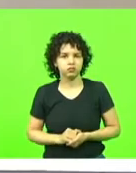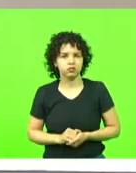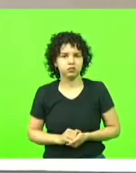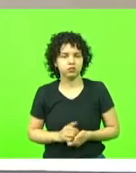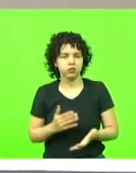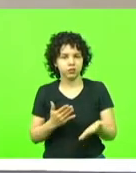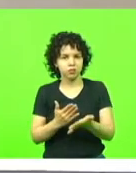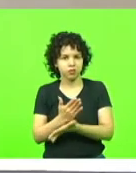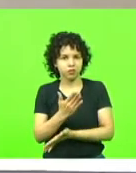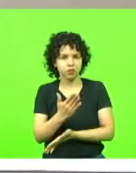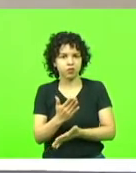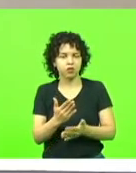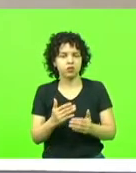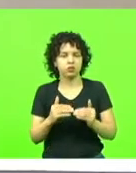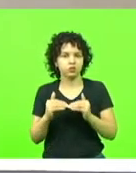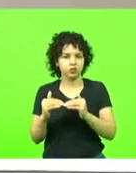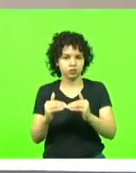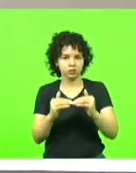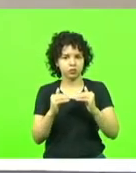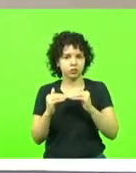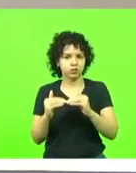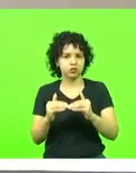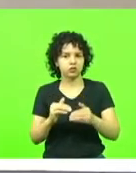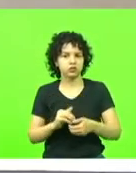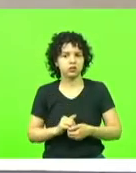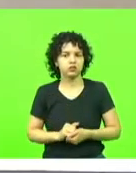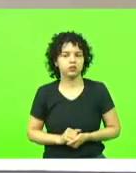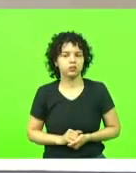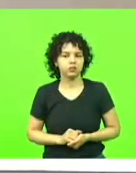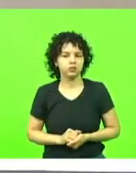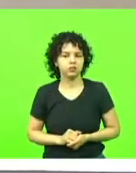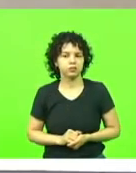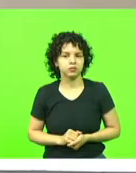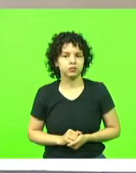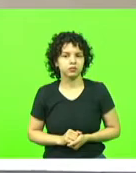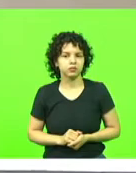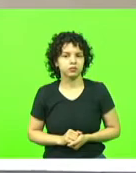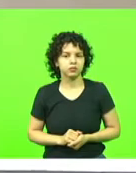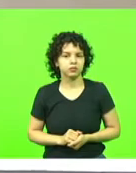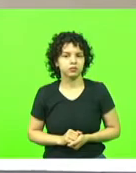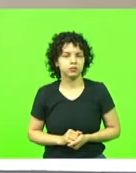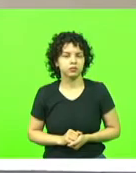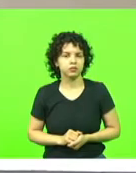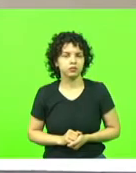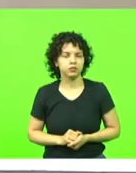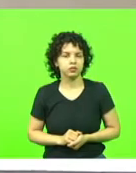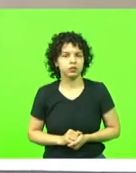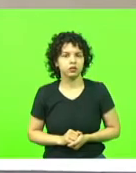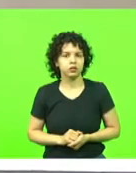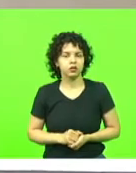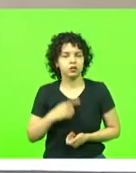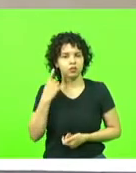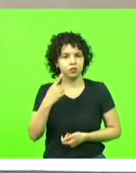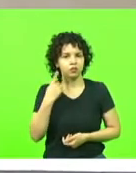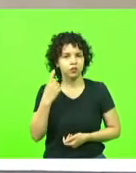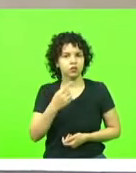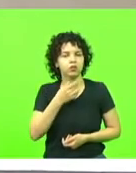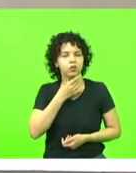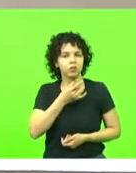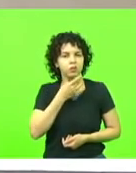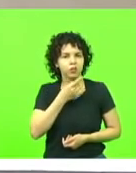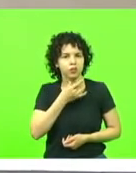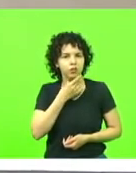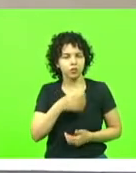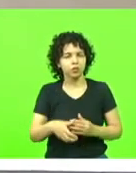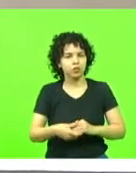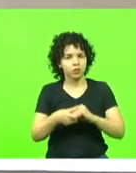Aprovado por unanimidade. Moção número 983, deputado Valdir Cobalcini, cumprimentando a Associação